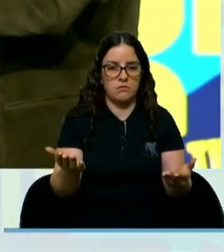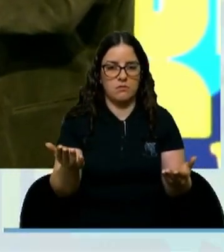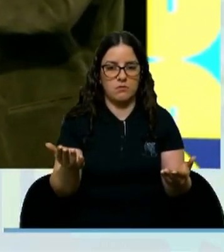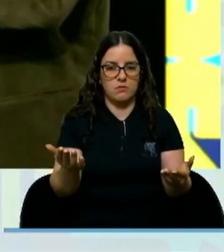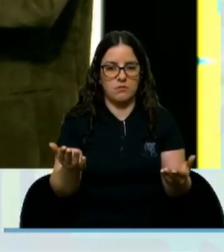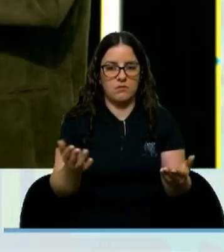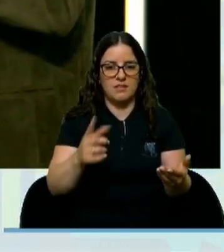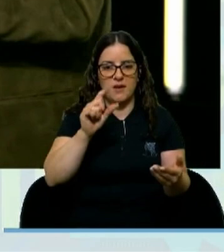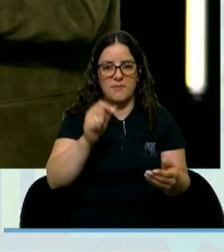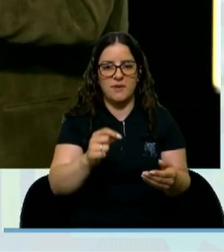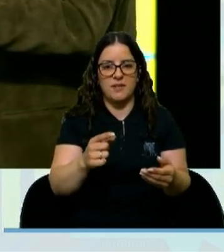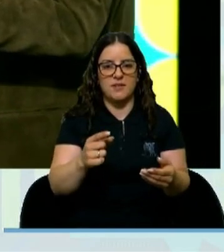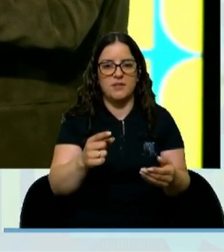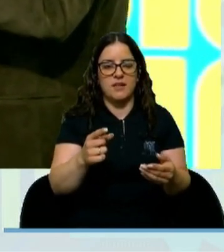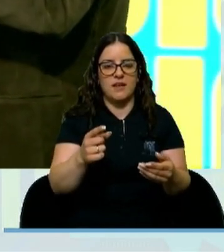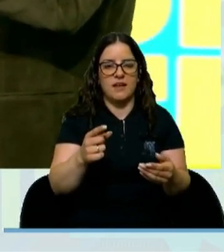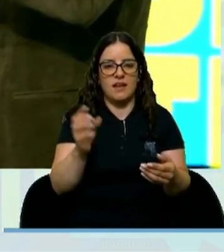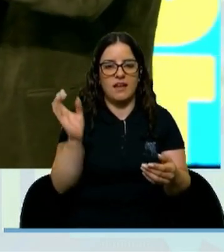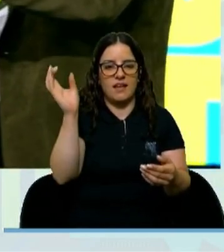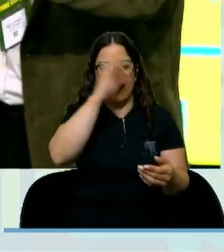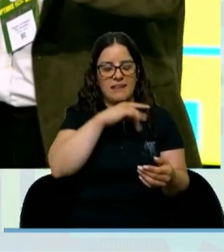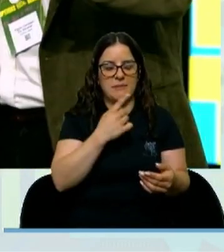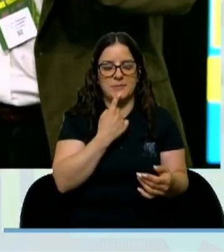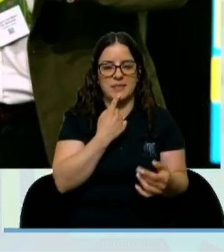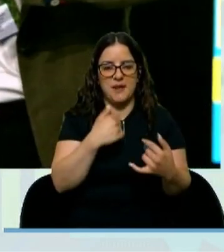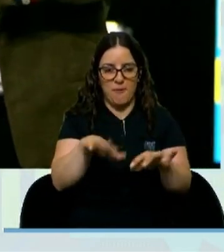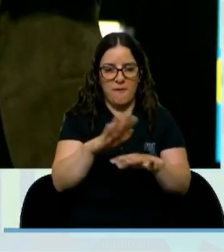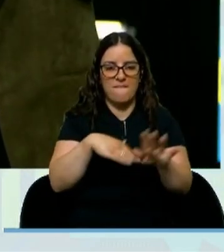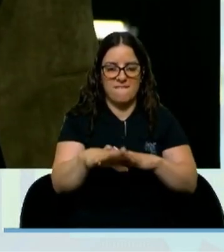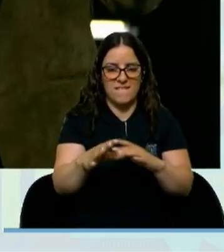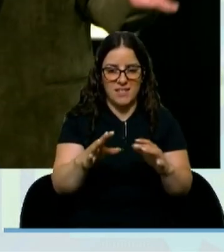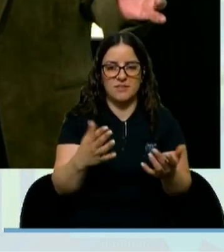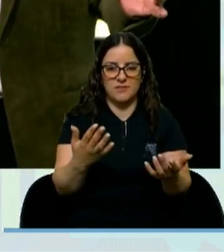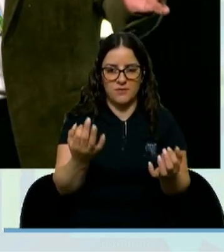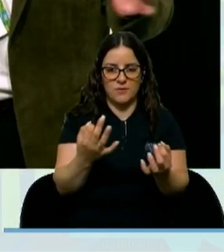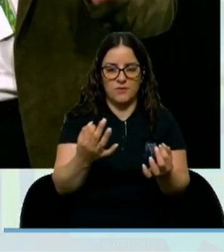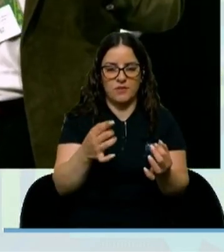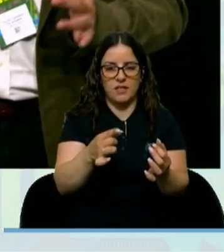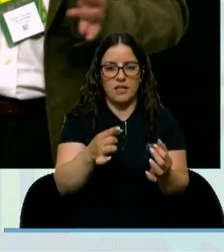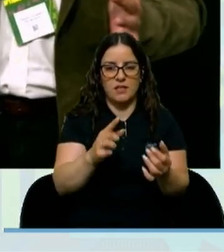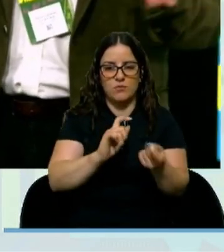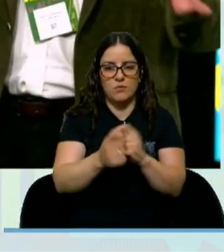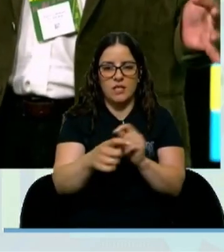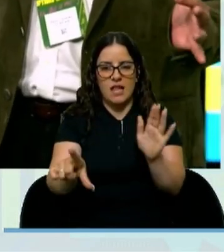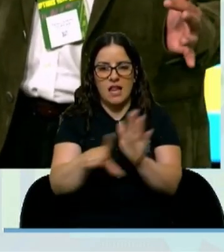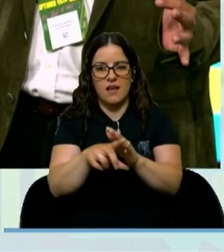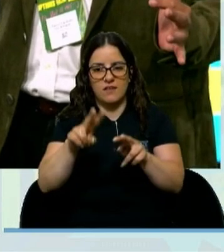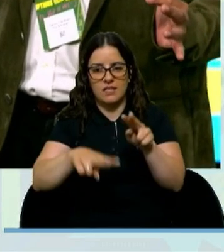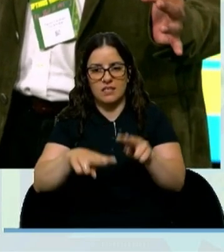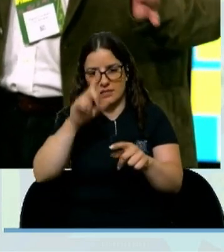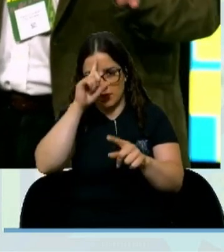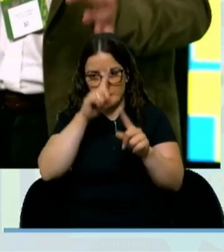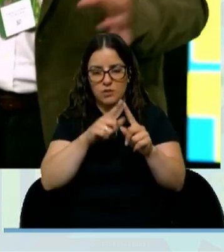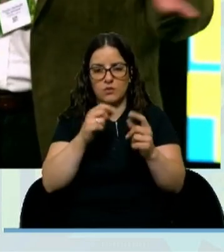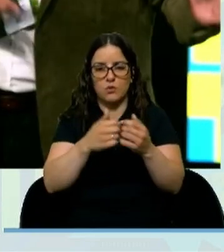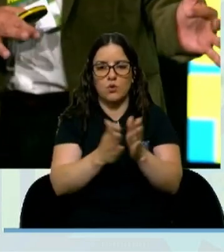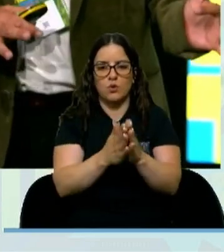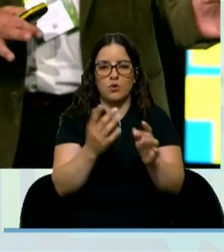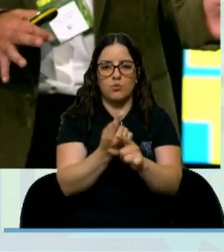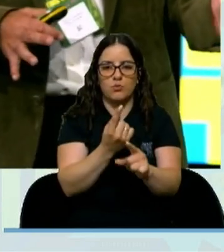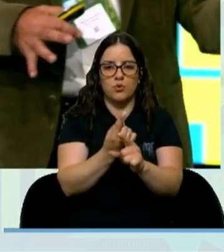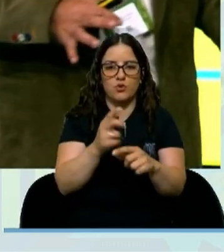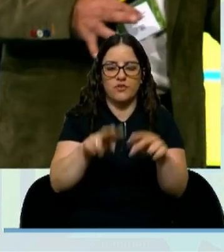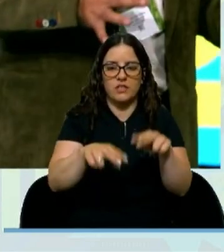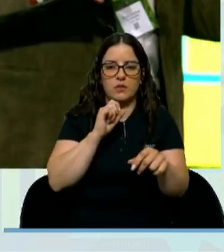passou também despercebido, mas já fez, a alteração da lei financeira para que todos os produtos financeiros possam passar por